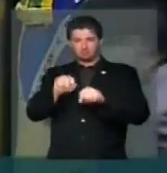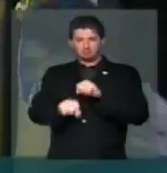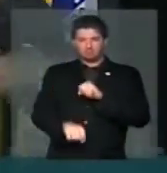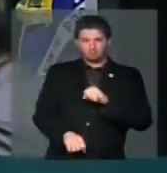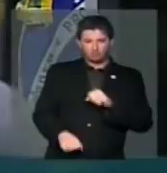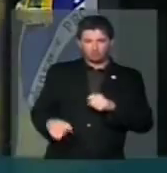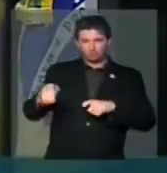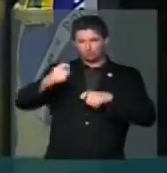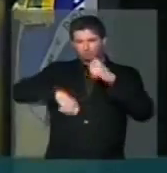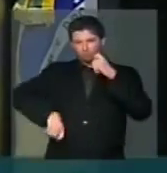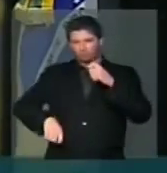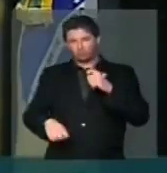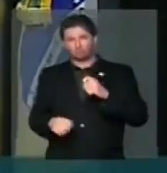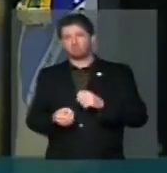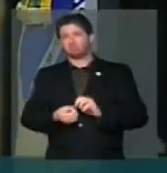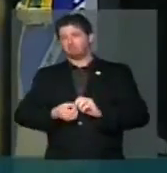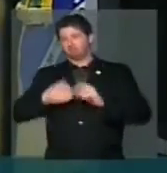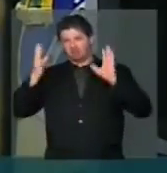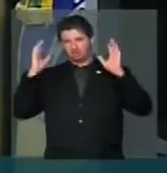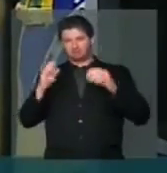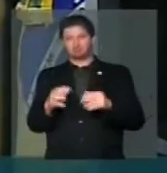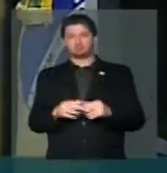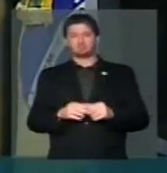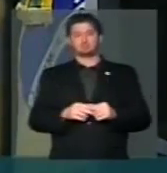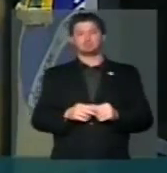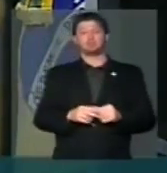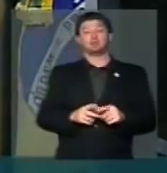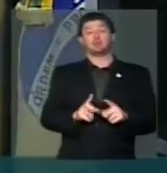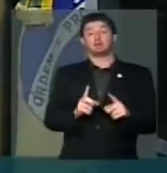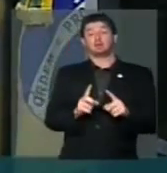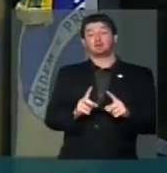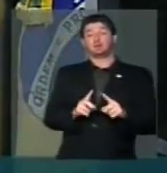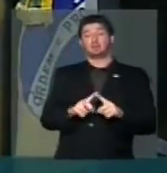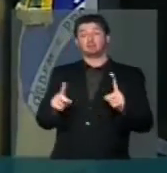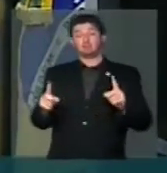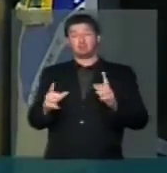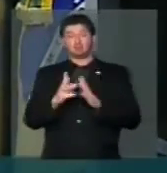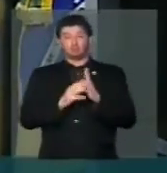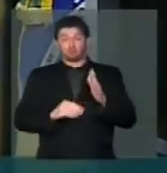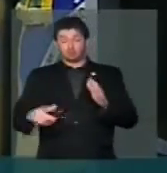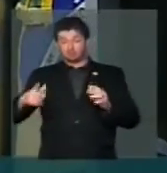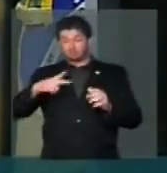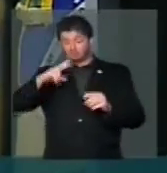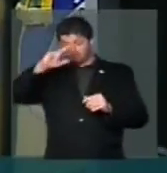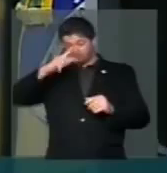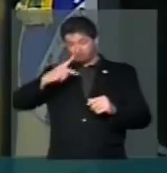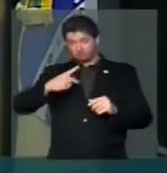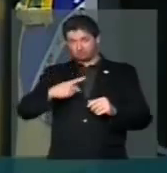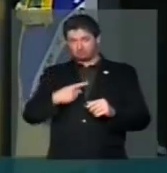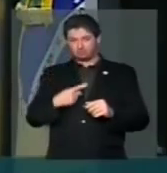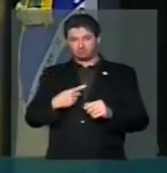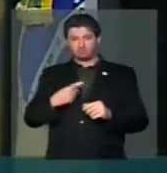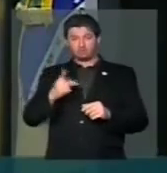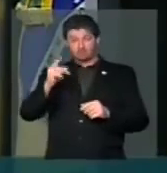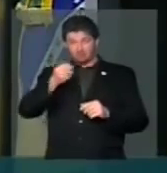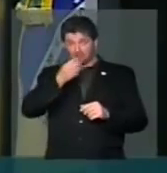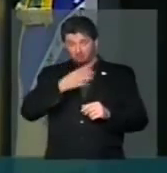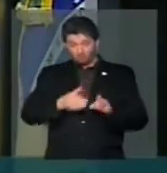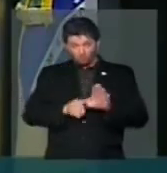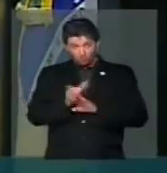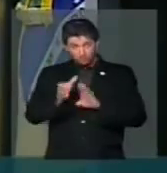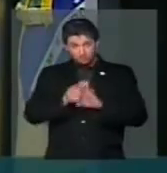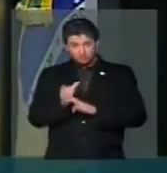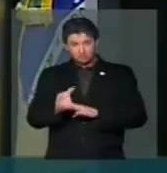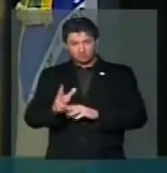morte, sobre estupro e tantas coisas mais. Mas a referência individual, ela não é a boa